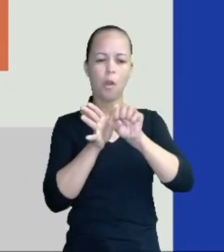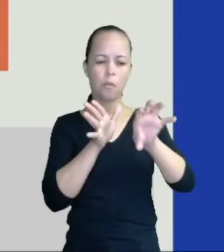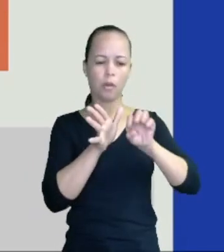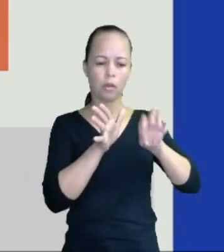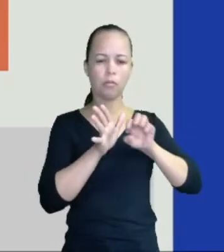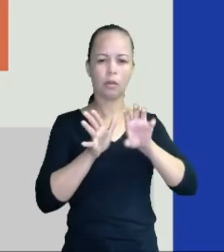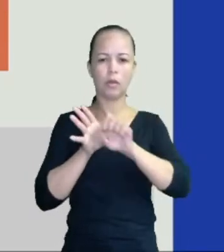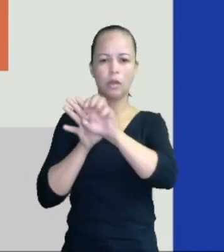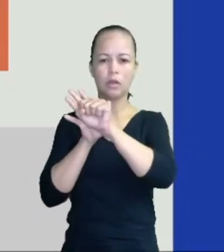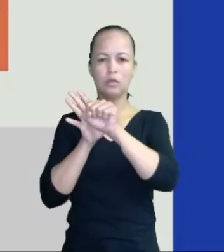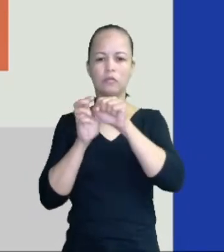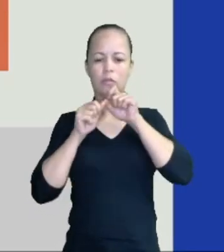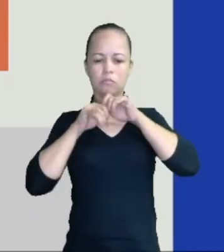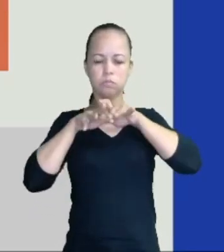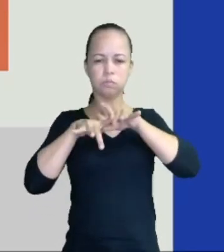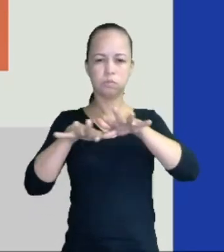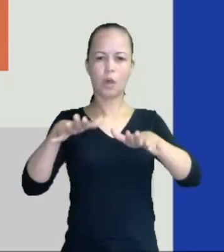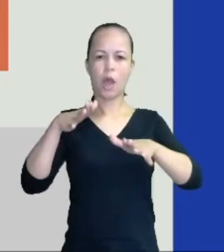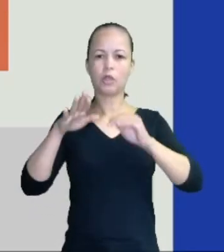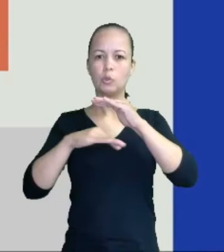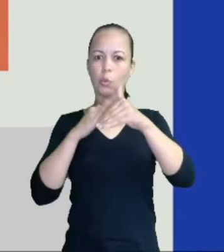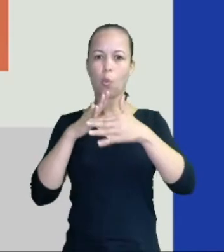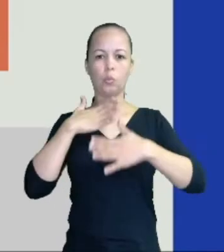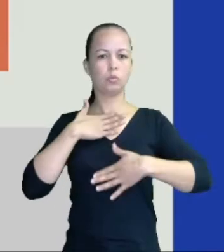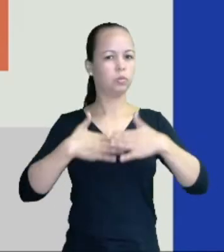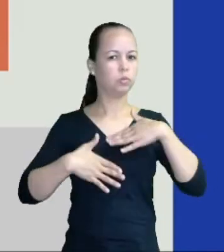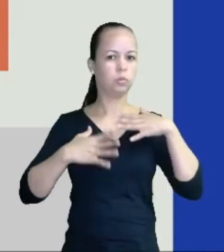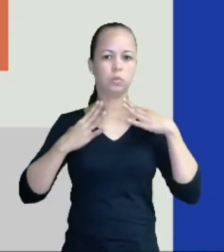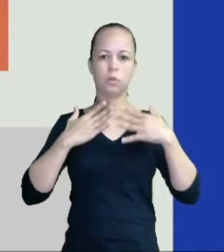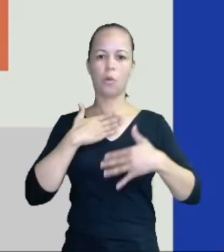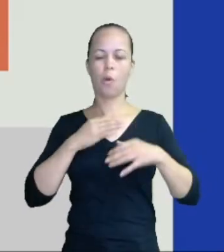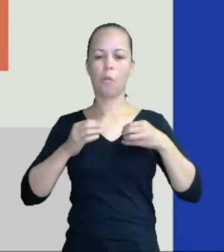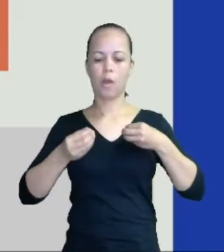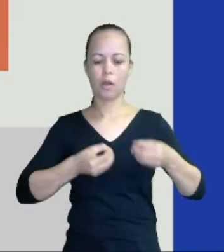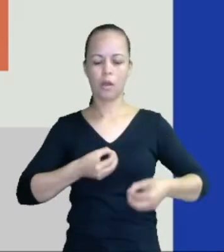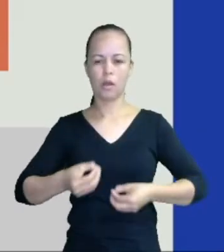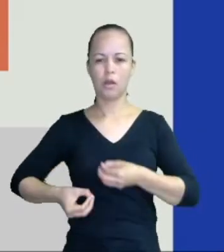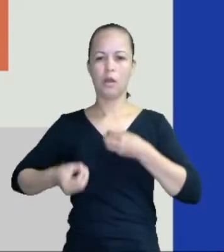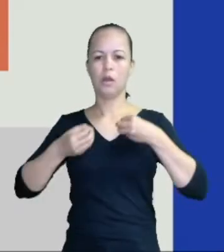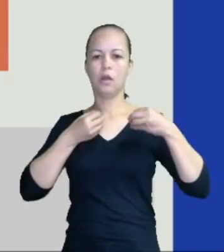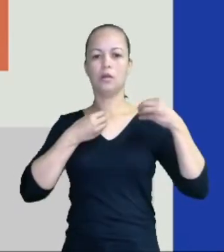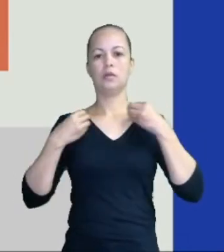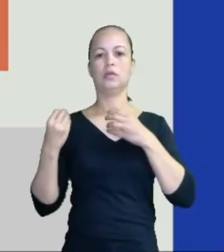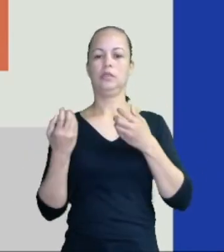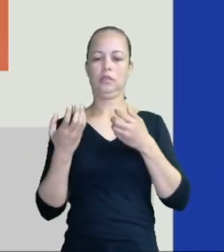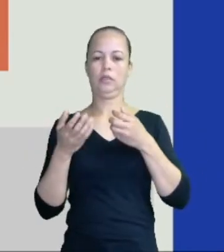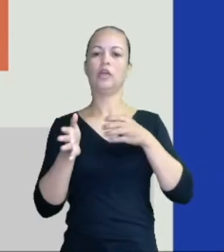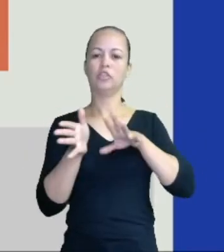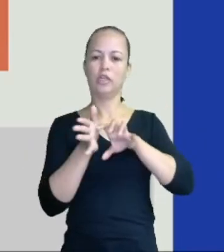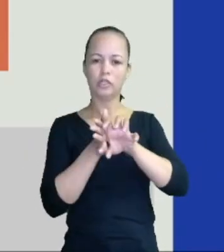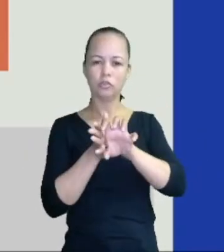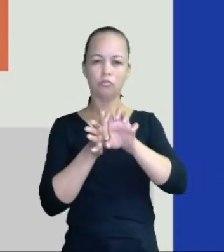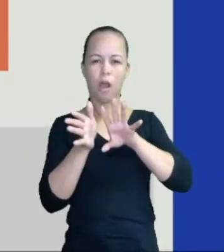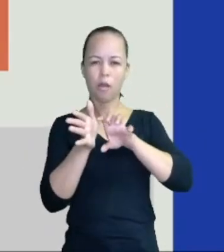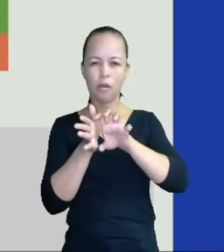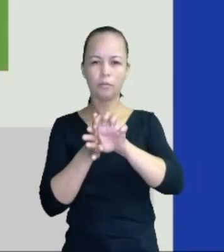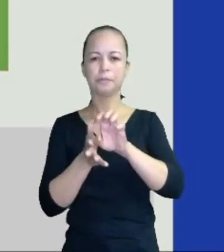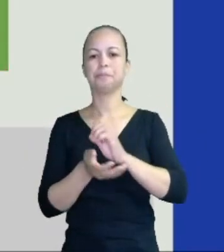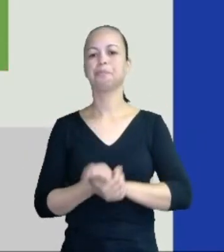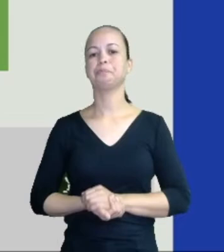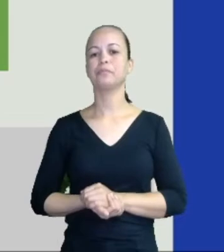muitas vezes, infectando todo o organismo. Por isso, às vezes são chamados de agentes infecciosos.